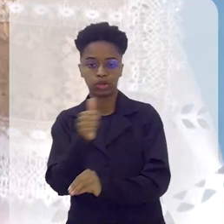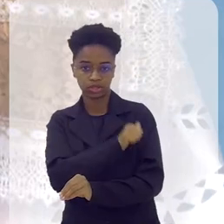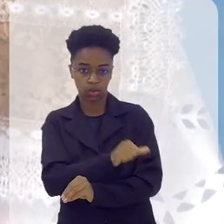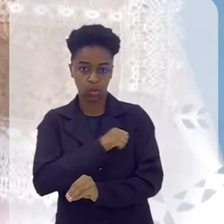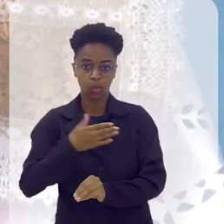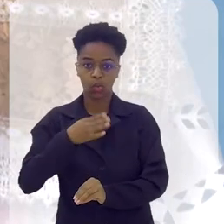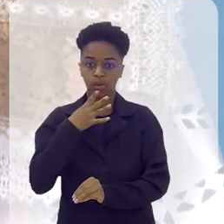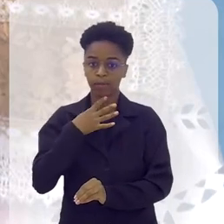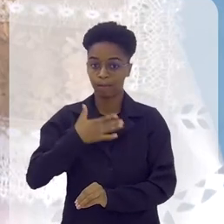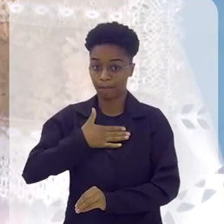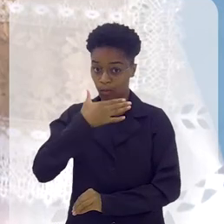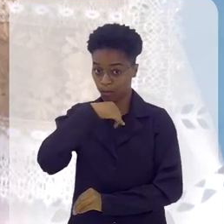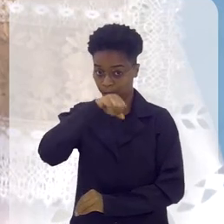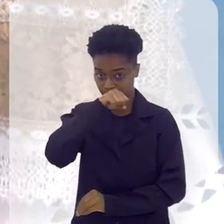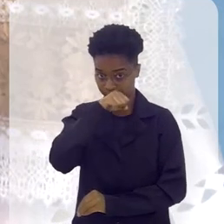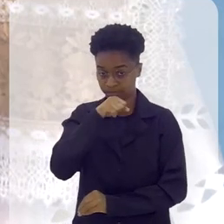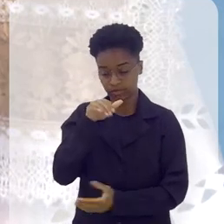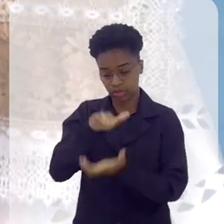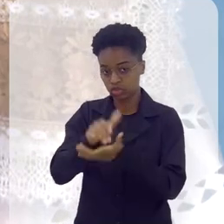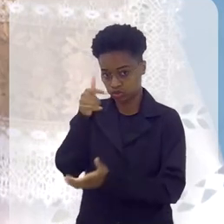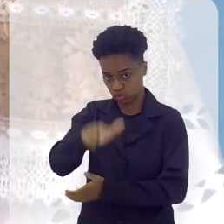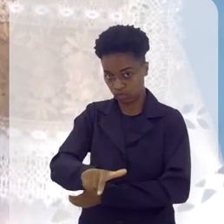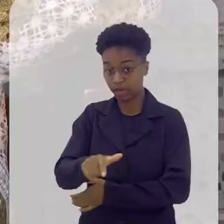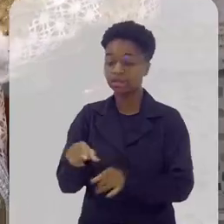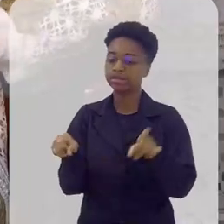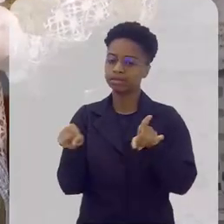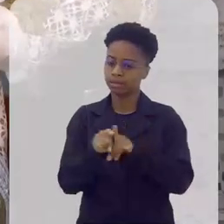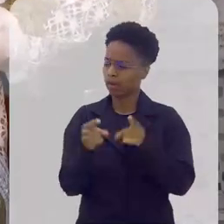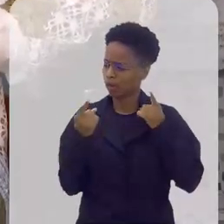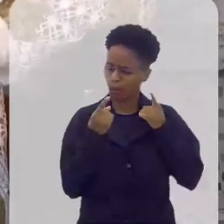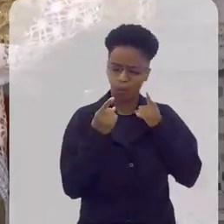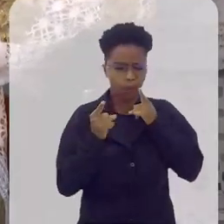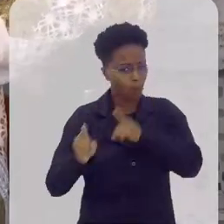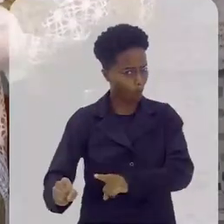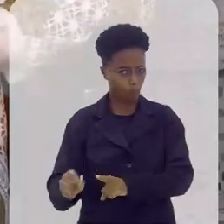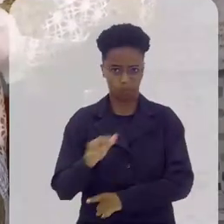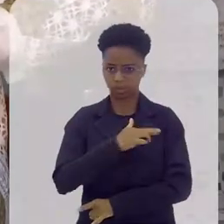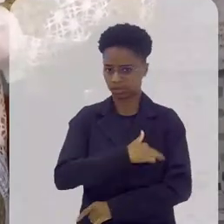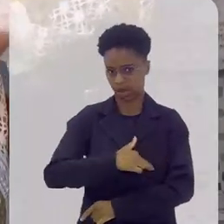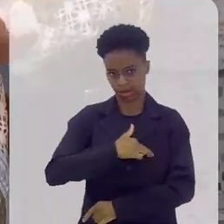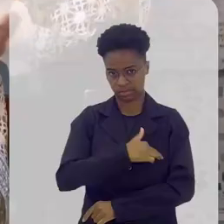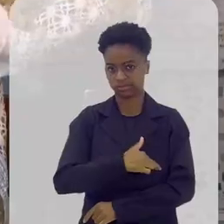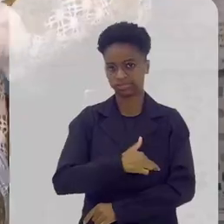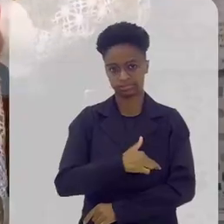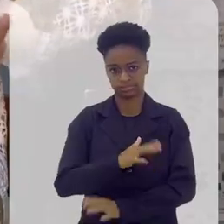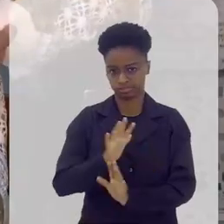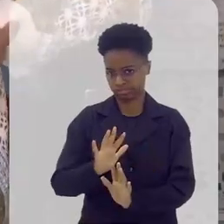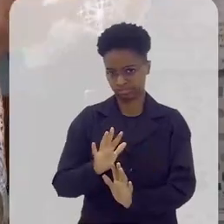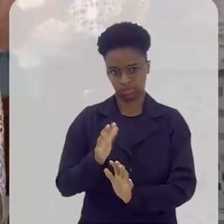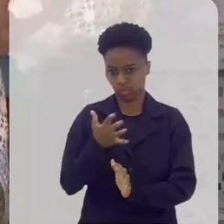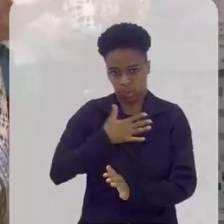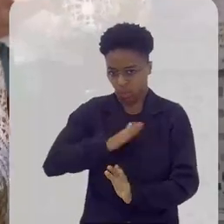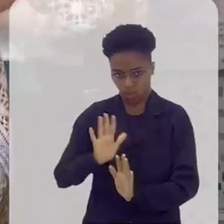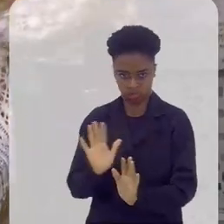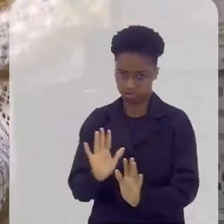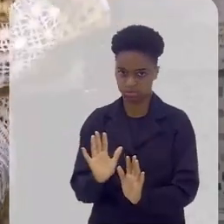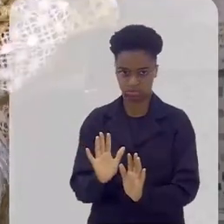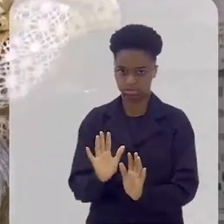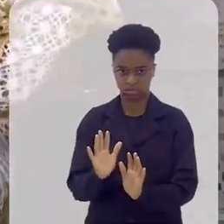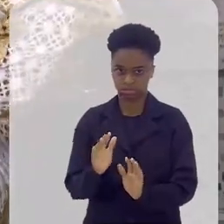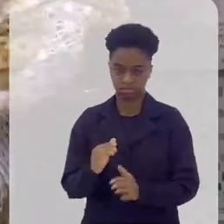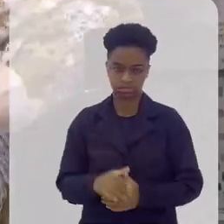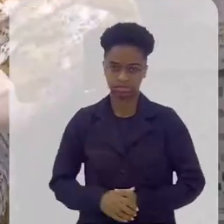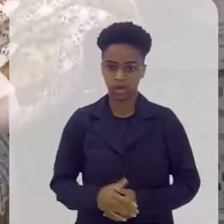segundo casamento, que era o meu pai. Certo. Também altamente contra qualquer coisa no sentido